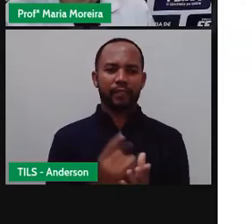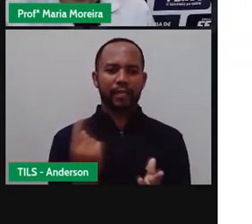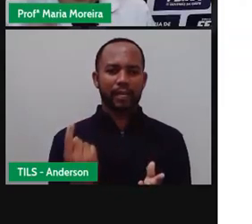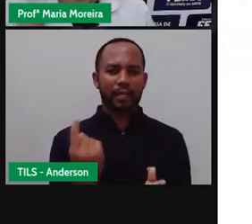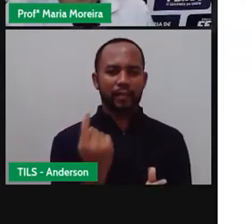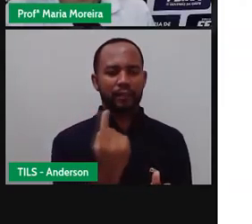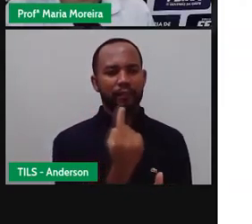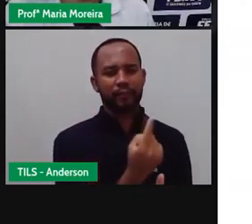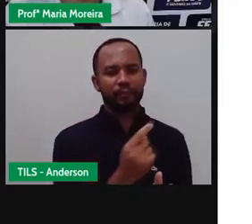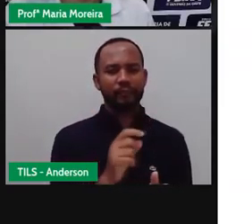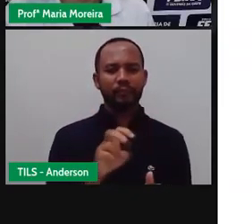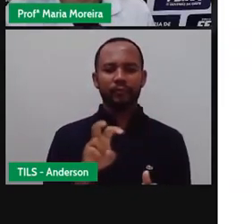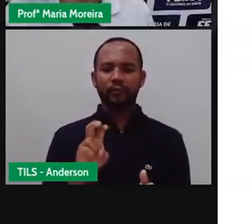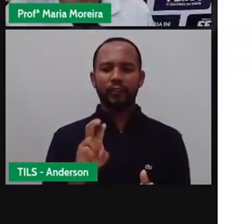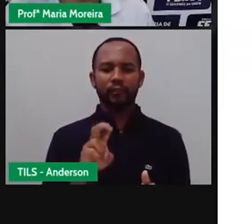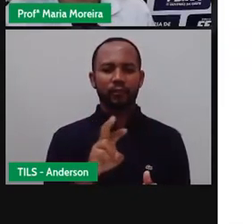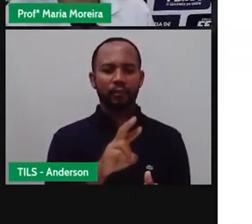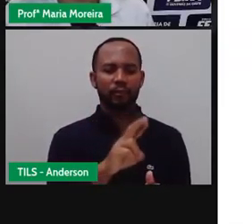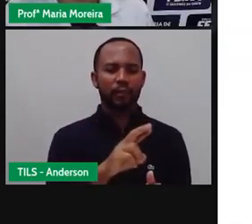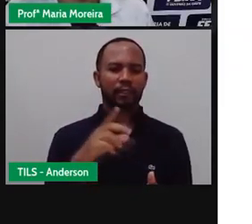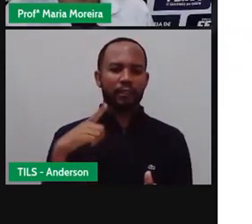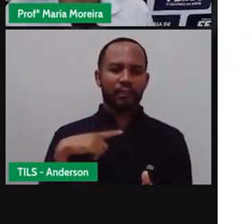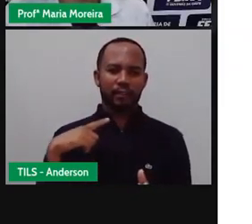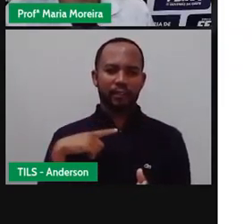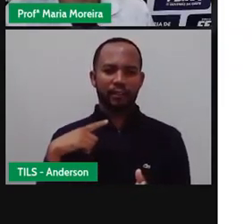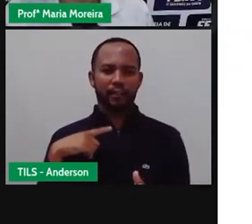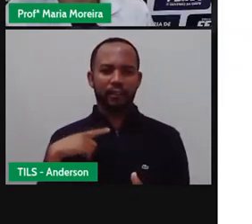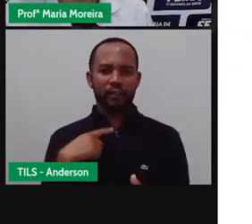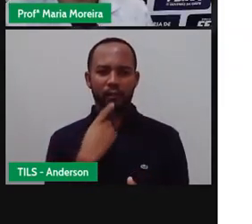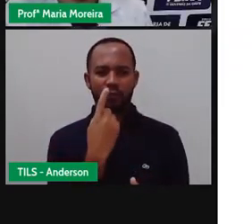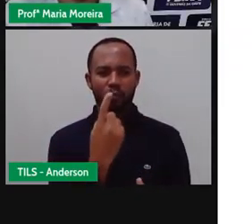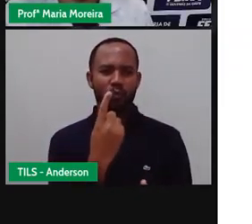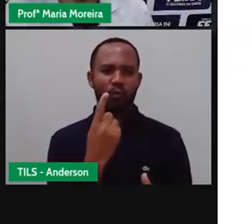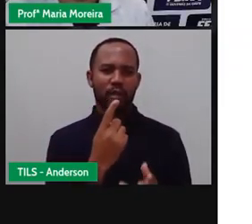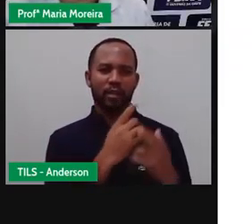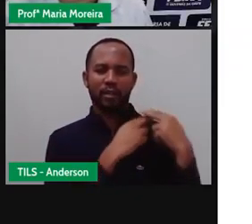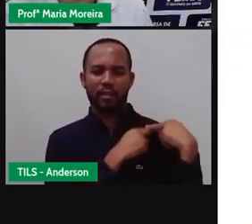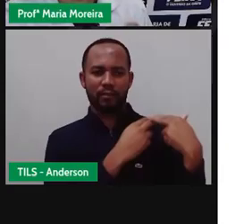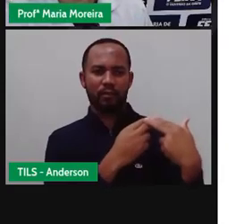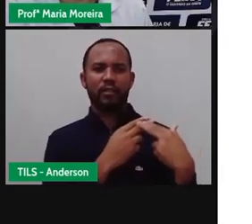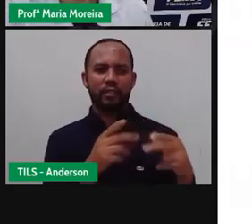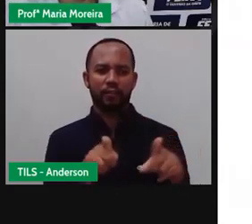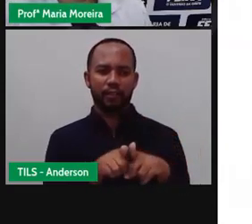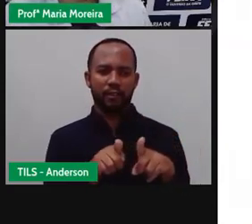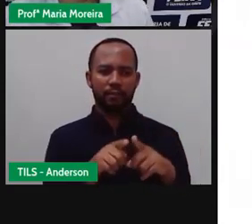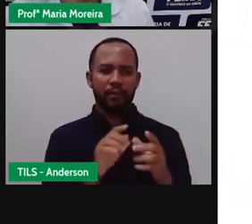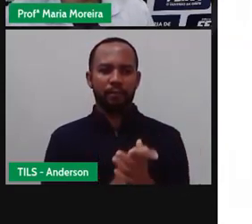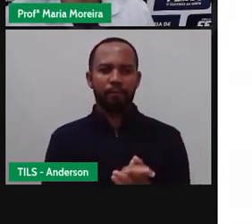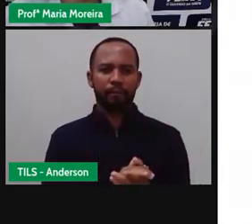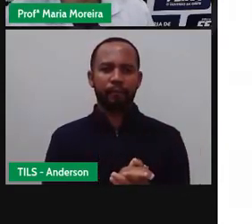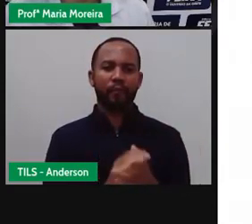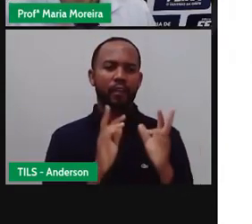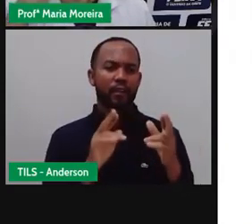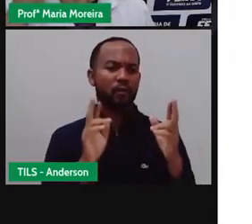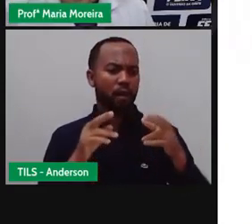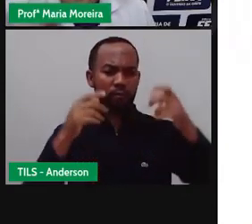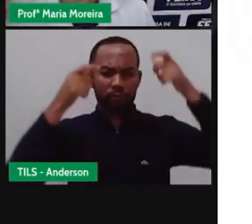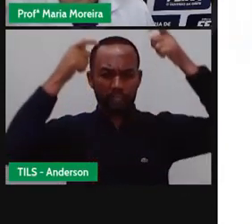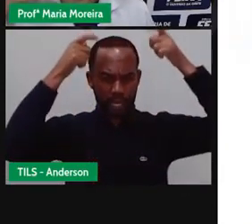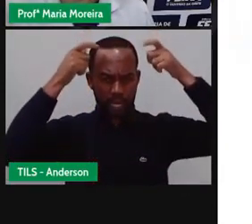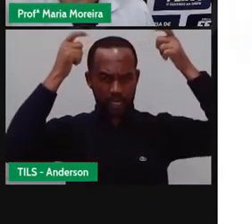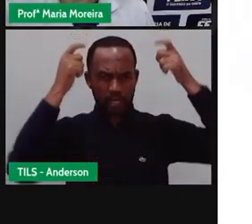quê? Há muitas rainhas que são responsáveis pela reprodução. Então, a rainha, ela é responsável por dar o quê?